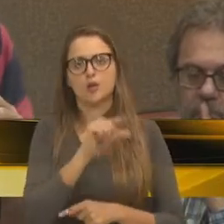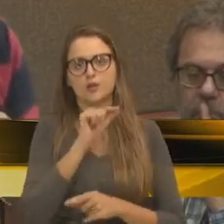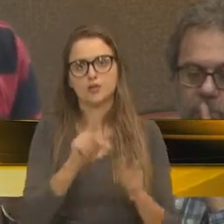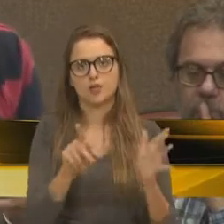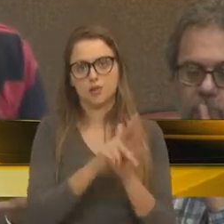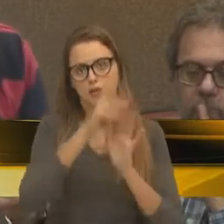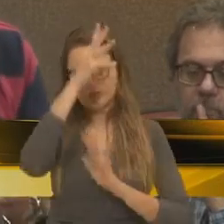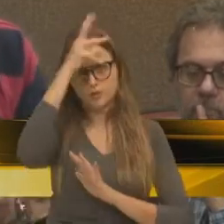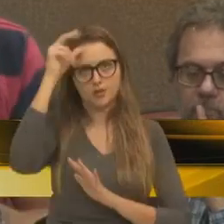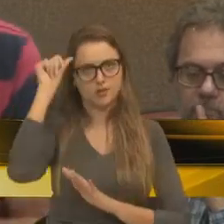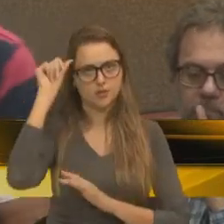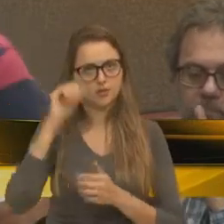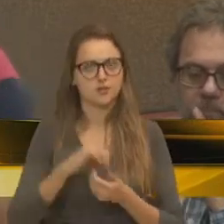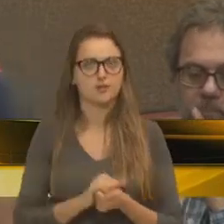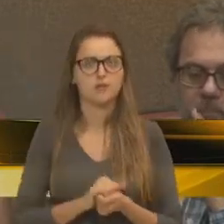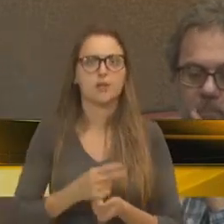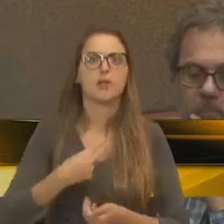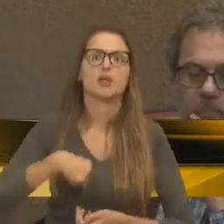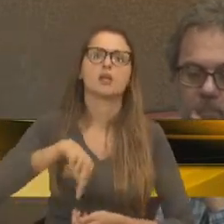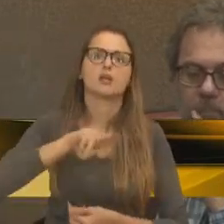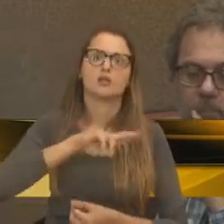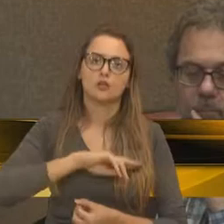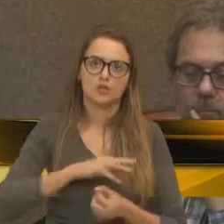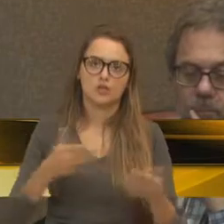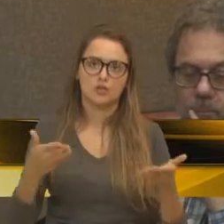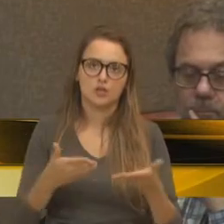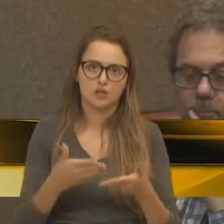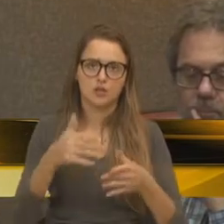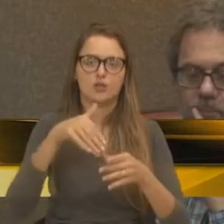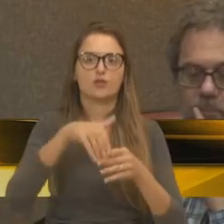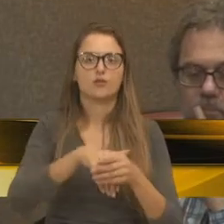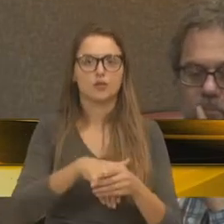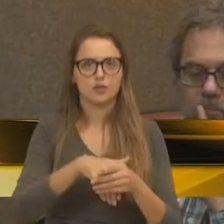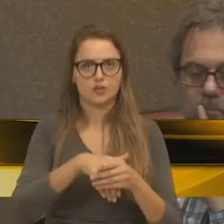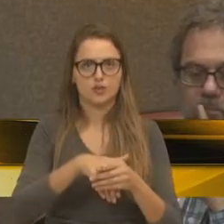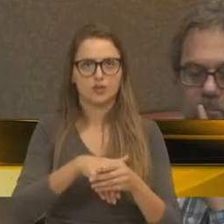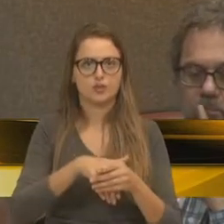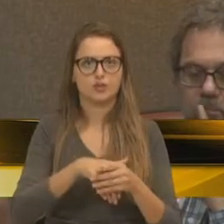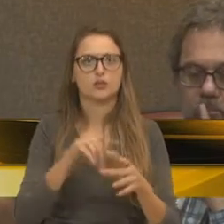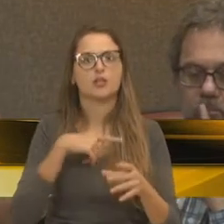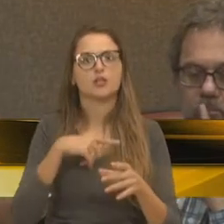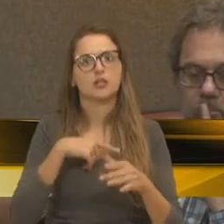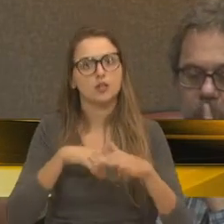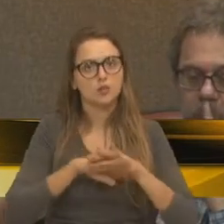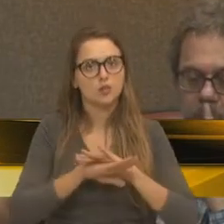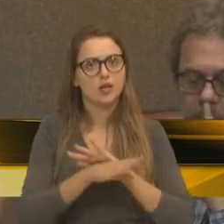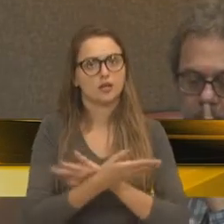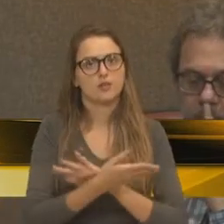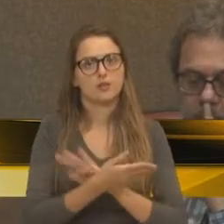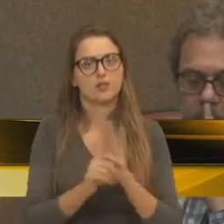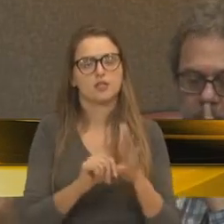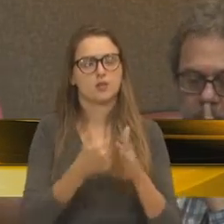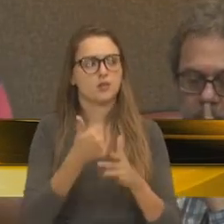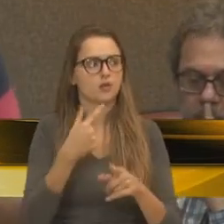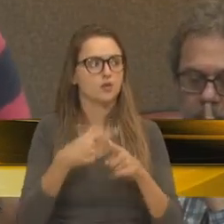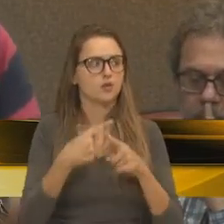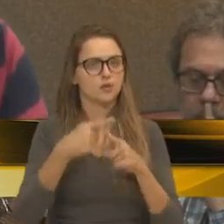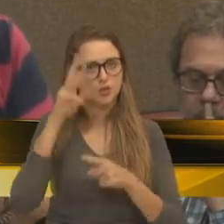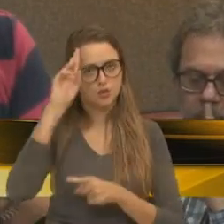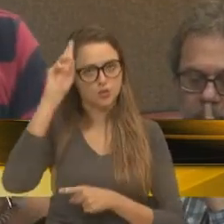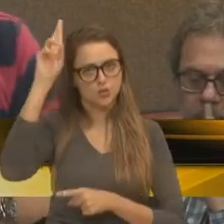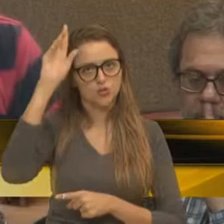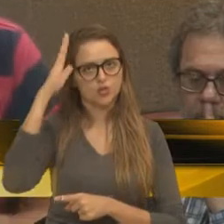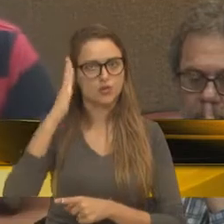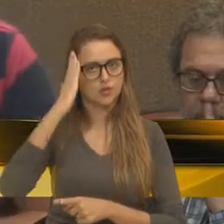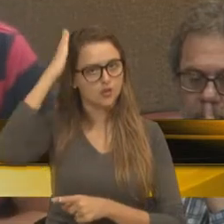poder executivo então nós estaremos aqui votando é com esse aperfeiçoamento tendo em vista que o prefeito também coleciona